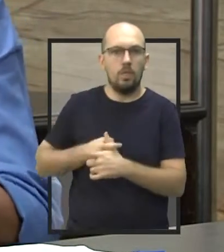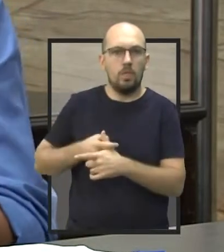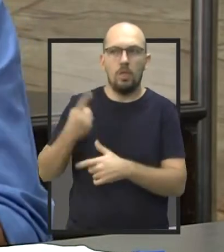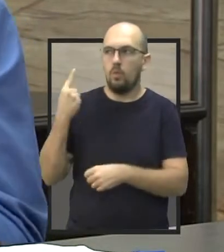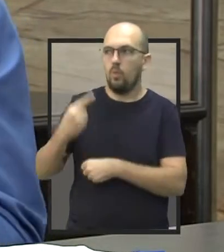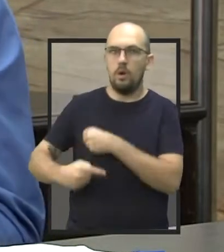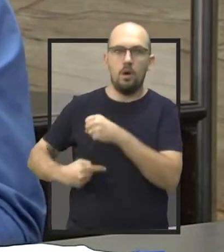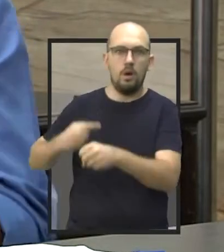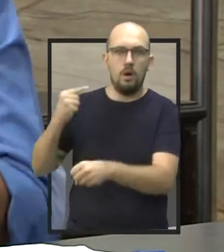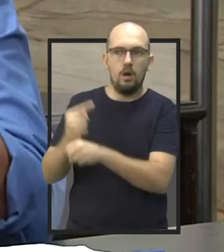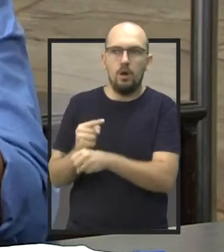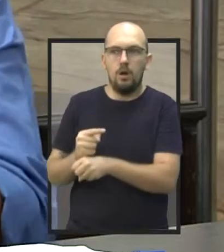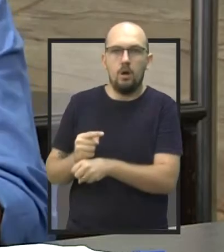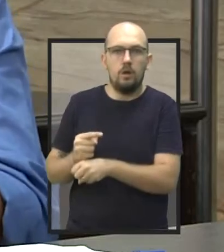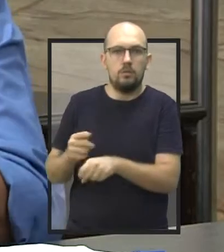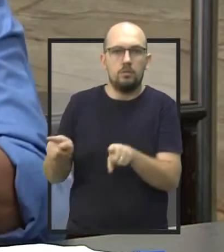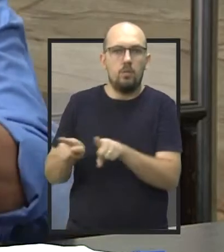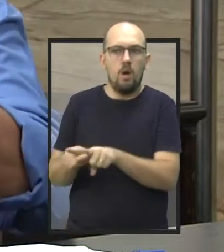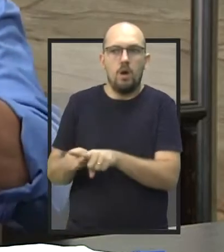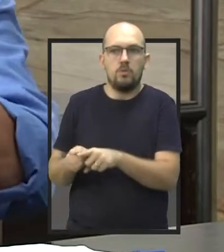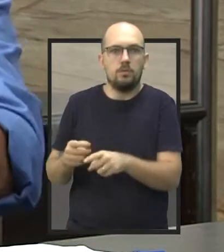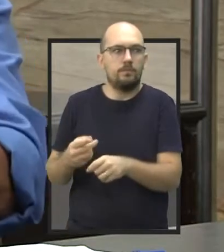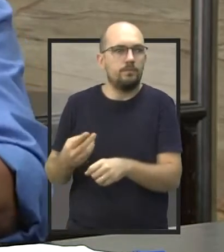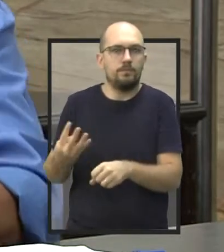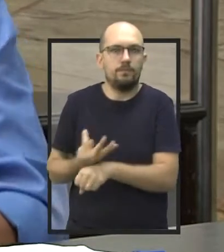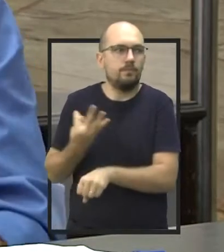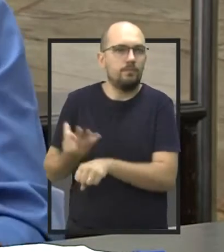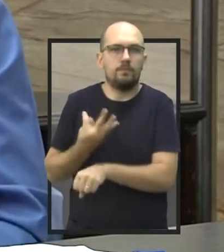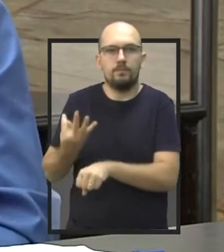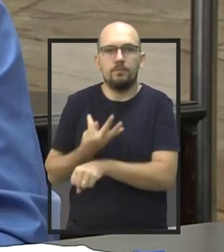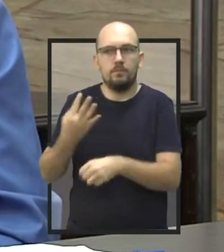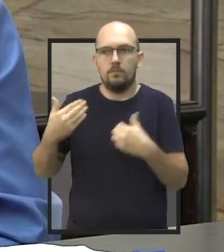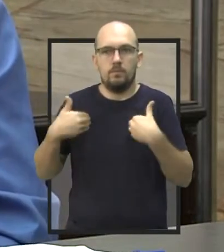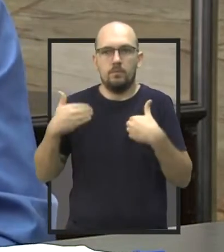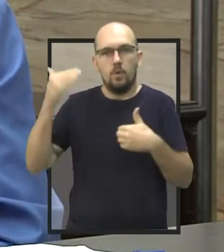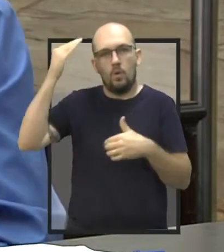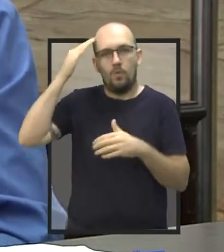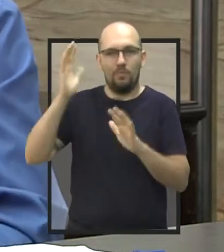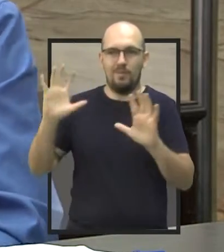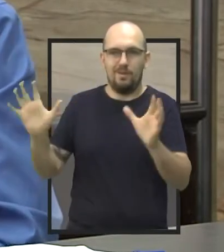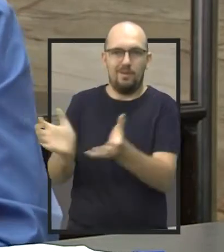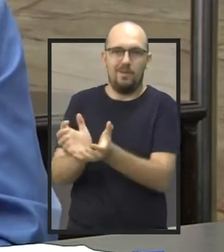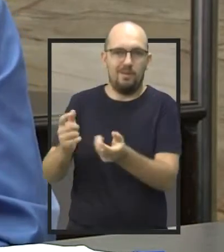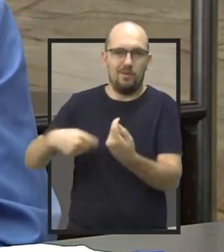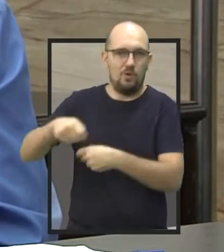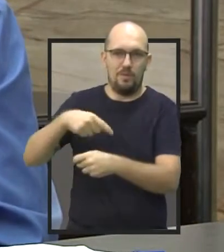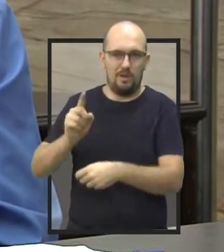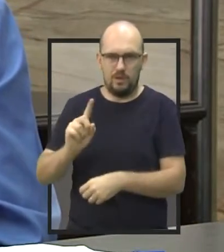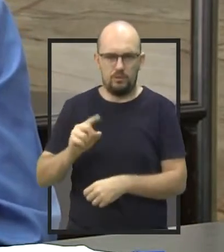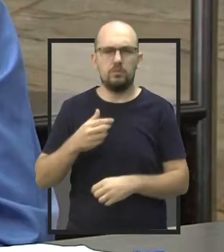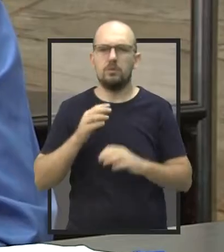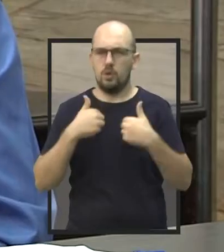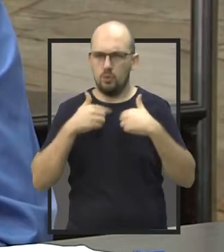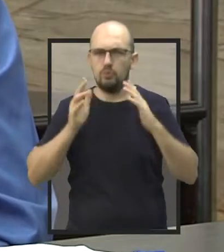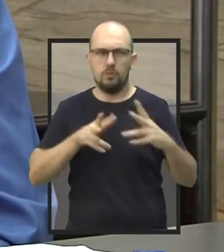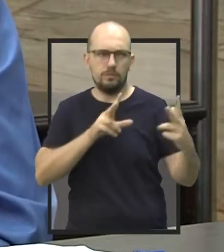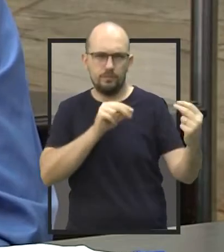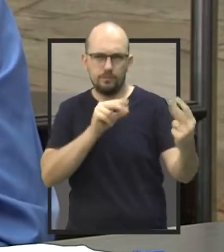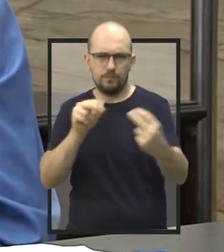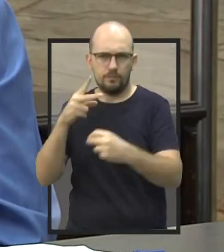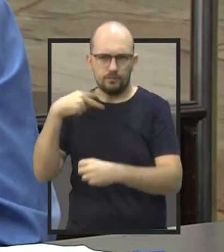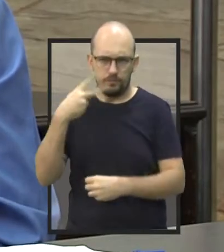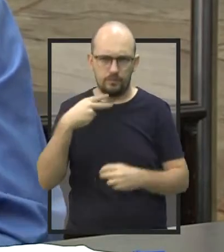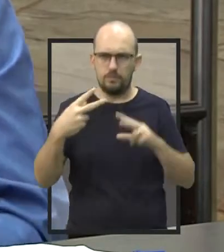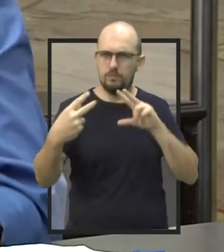que não é deles. Então, eu já estive, inclusive, conversando com alguns vereadores, conversei até com o próprio prefeito, o Ivan,